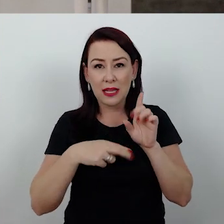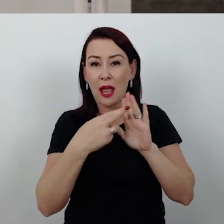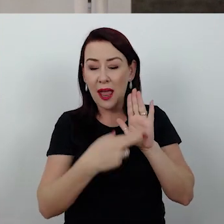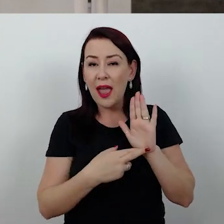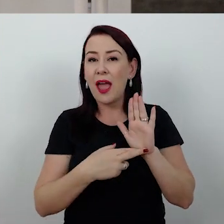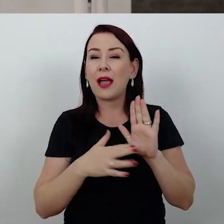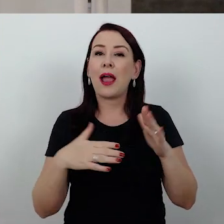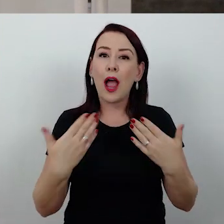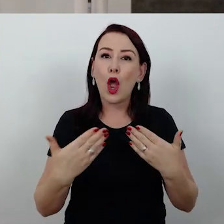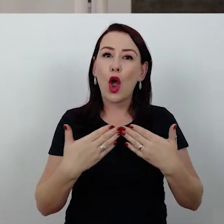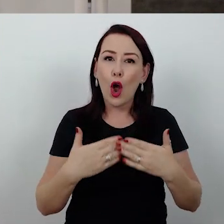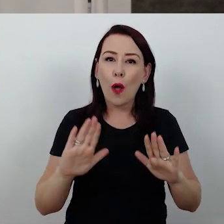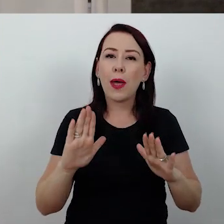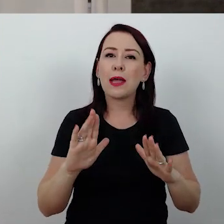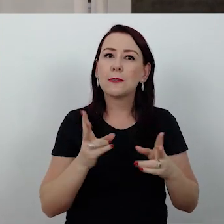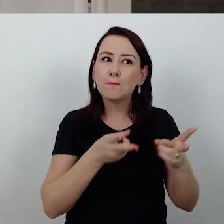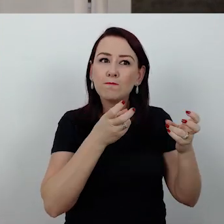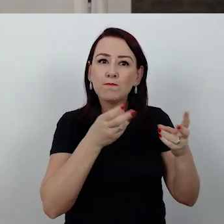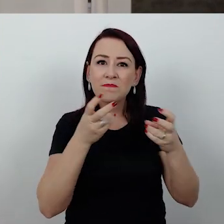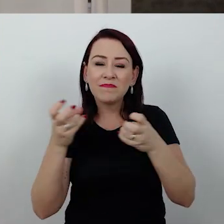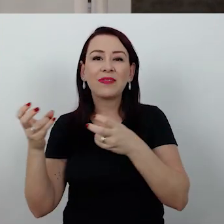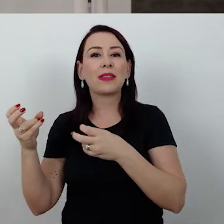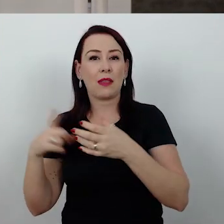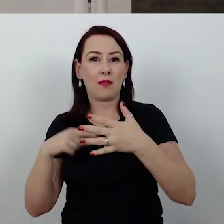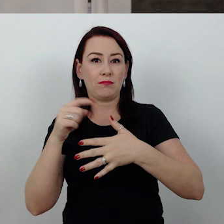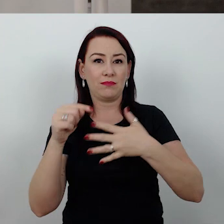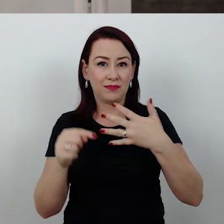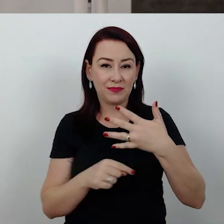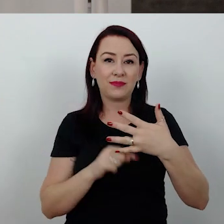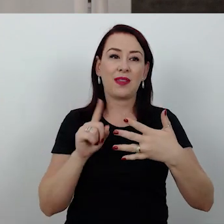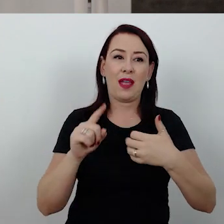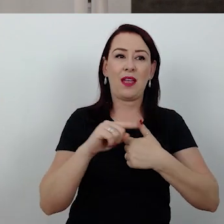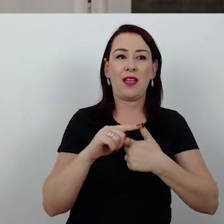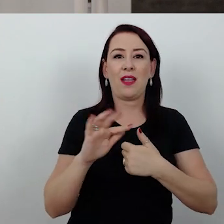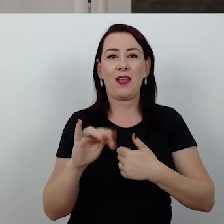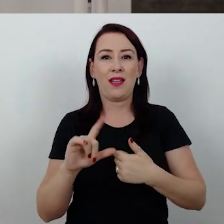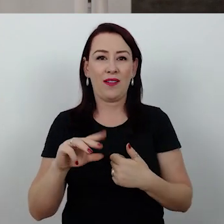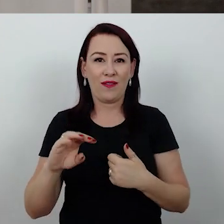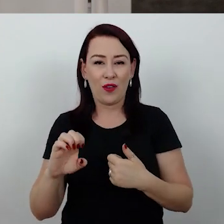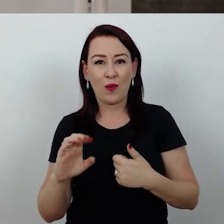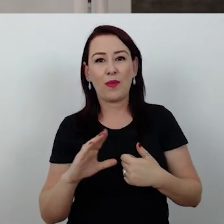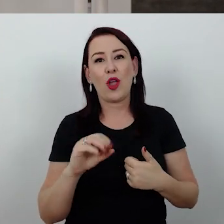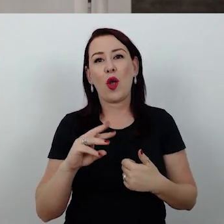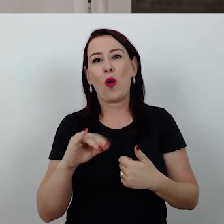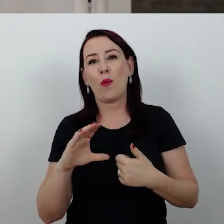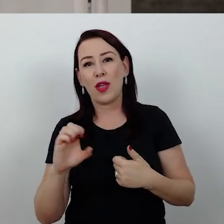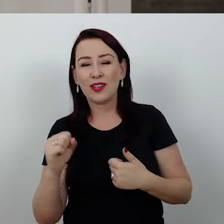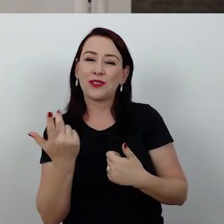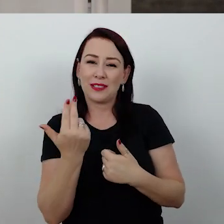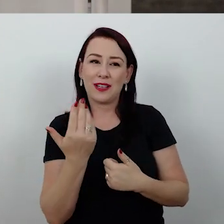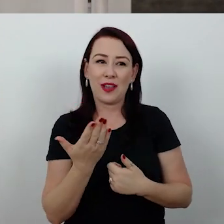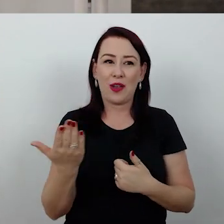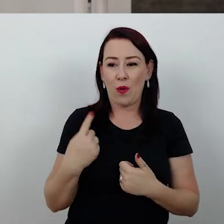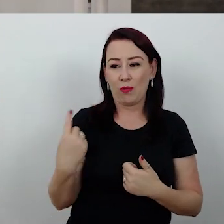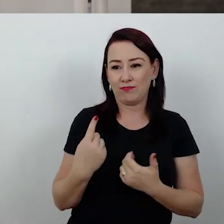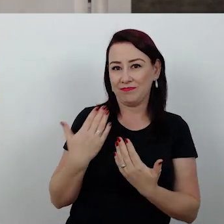BH nas Telas, e aí a gente começa a passar por vários lugares, sendo um desses eixos a Film Commission, onde eu entro, e acho